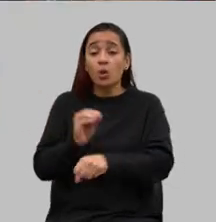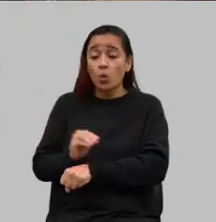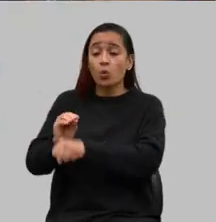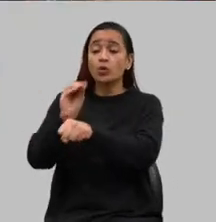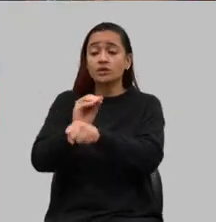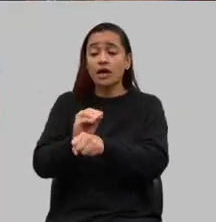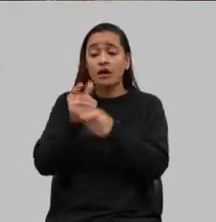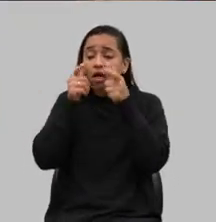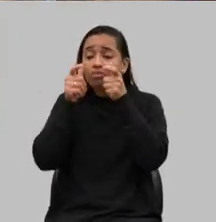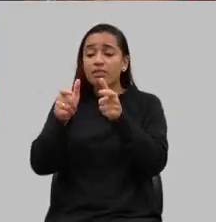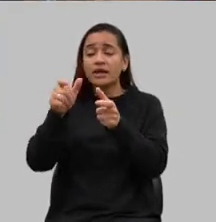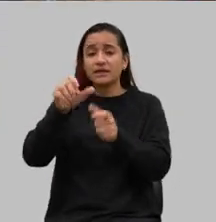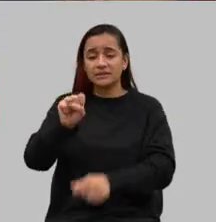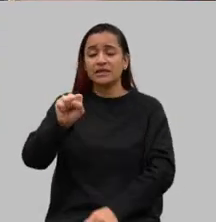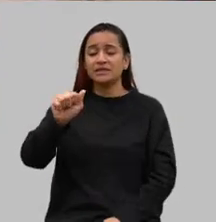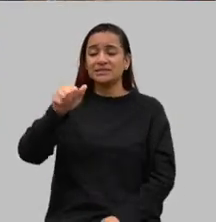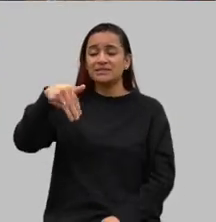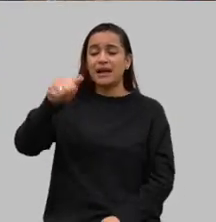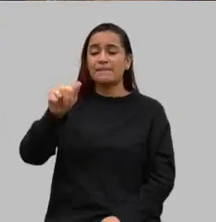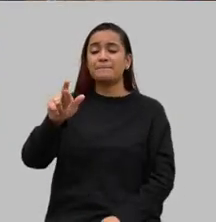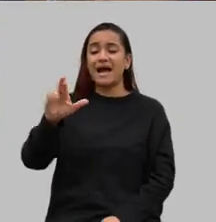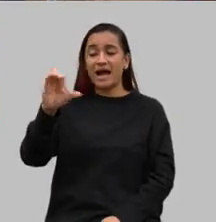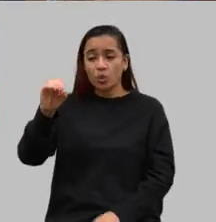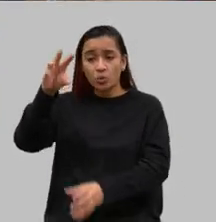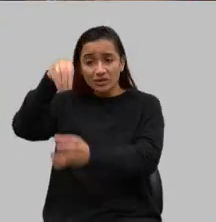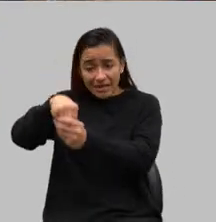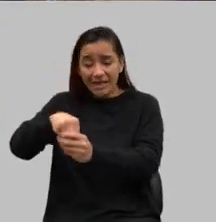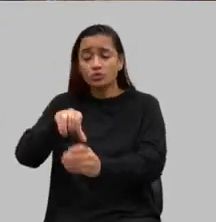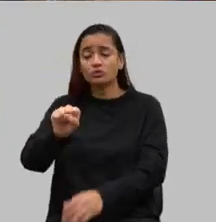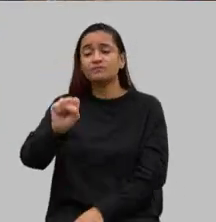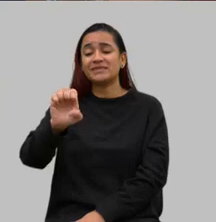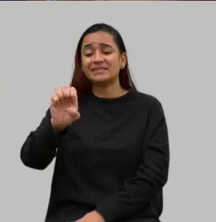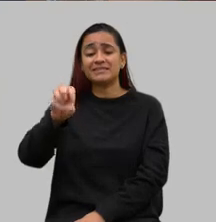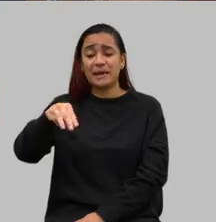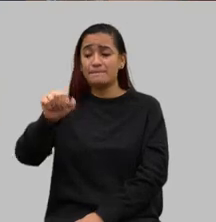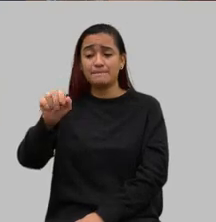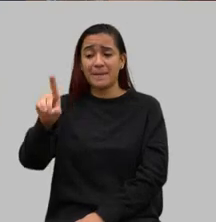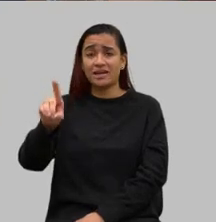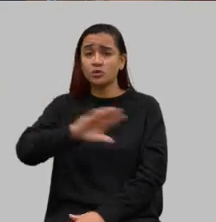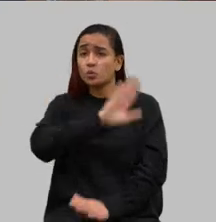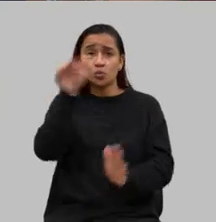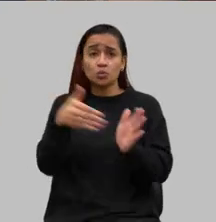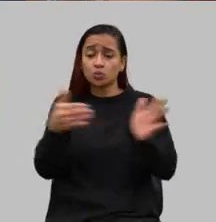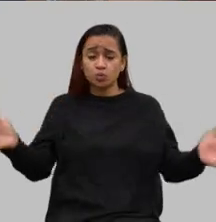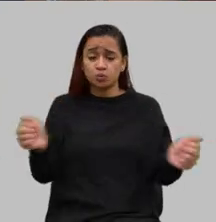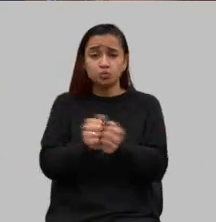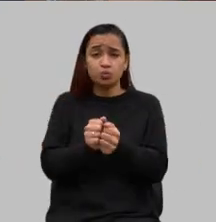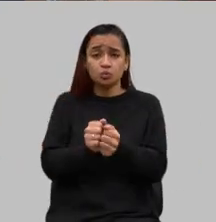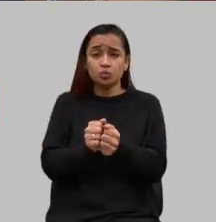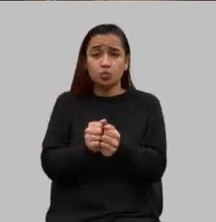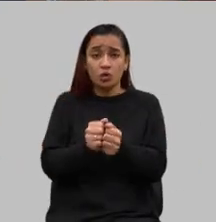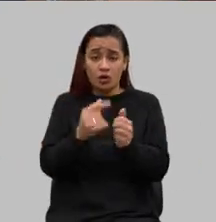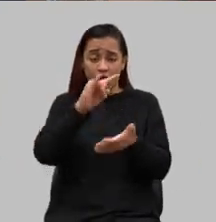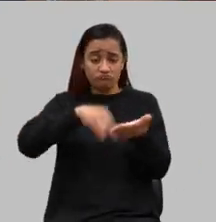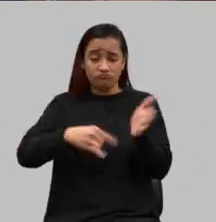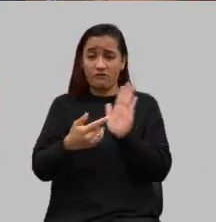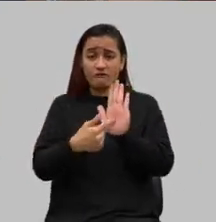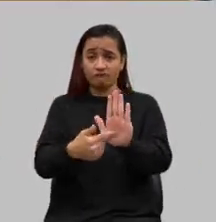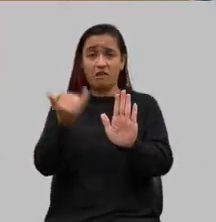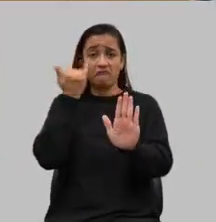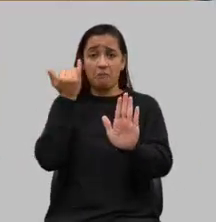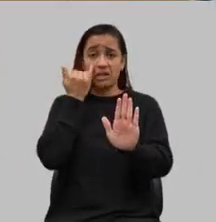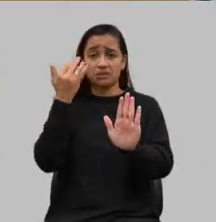dentro da semad tá tudo junto os dados estão aqui né Eu sempre trago porque senão a gente passa